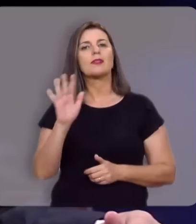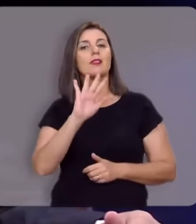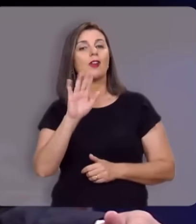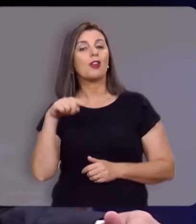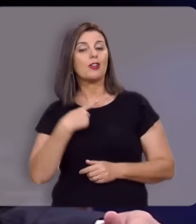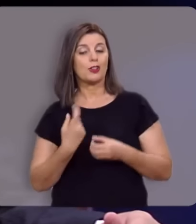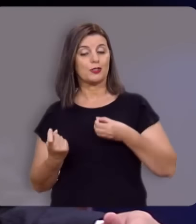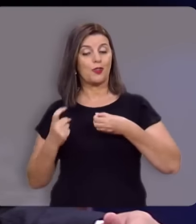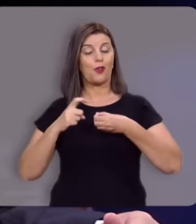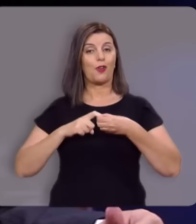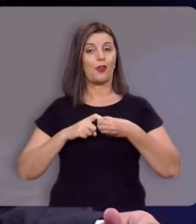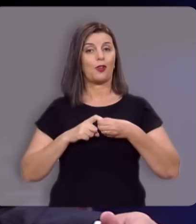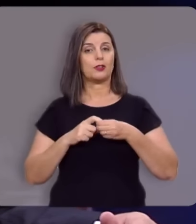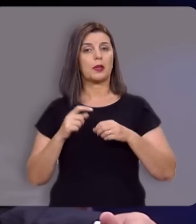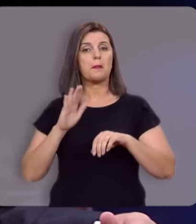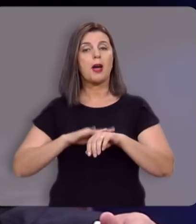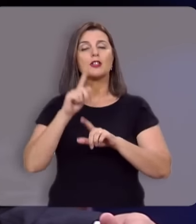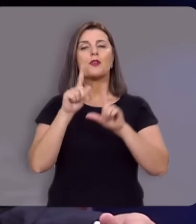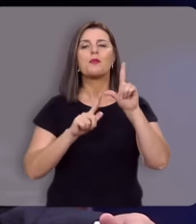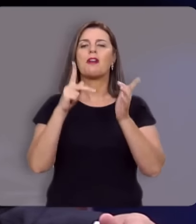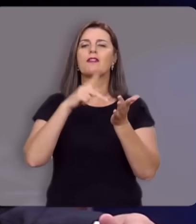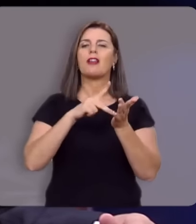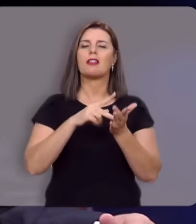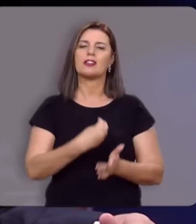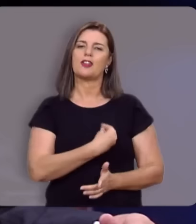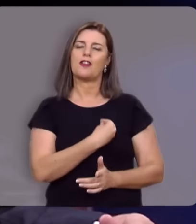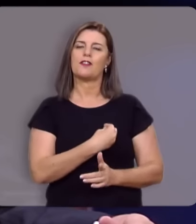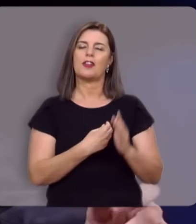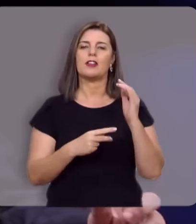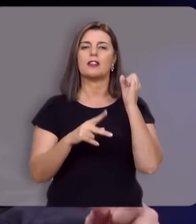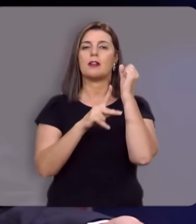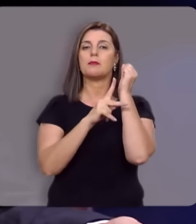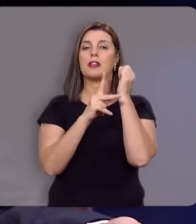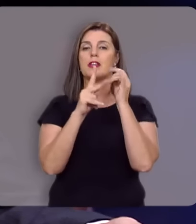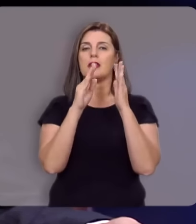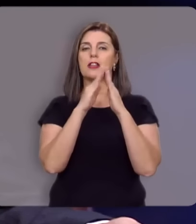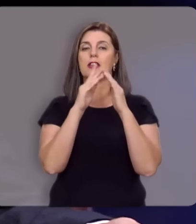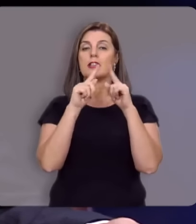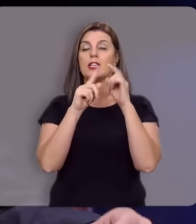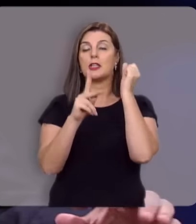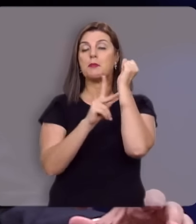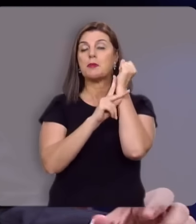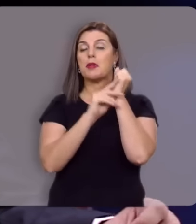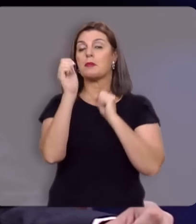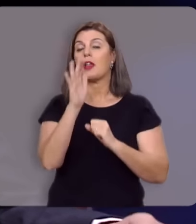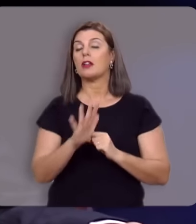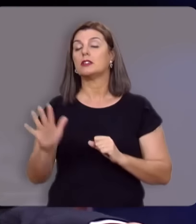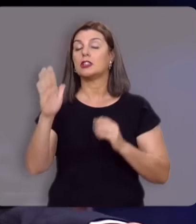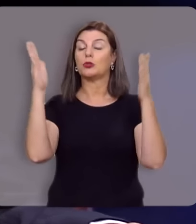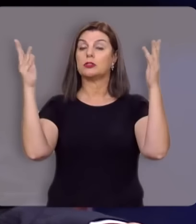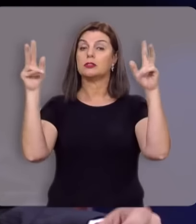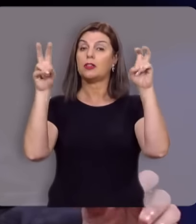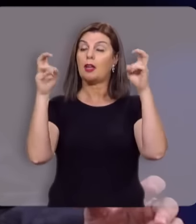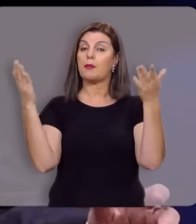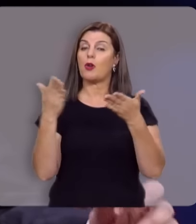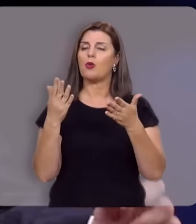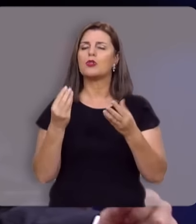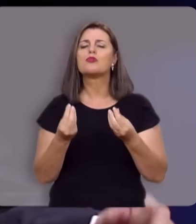Olá, estamos de volta com mais um Verdade e Vida, programa da Igreja Presbiteriana do Brasil. E o tema de hoje é